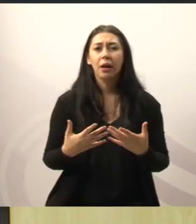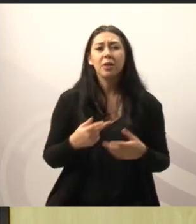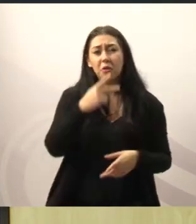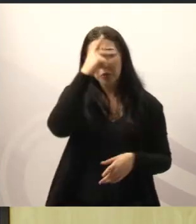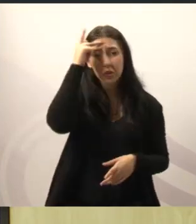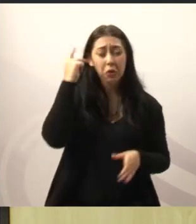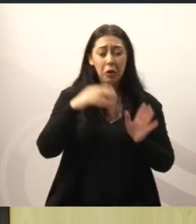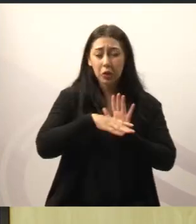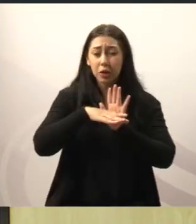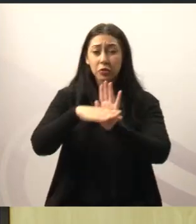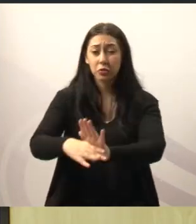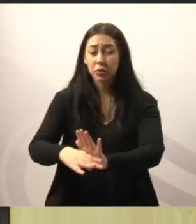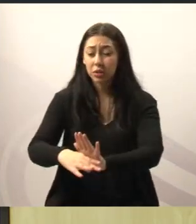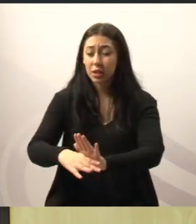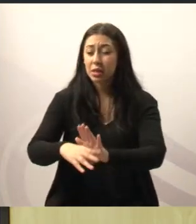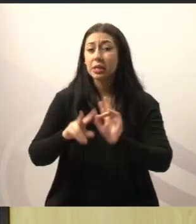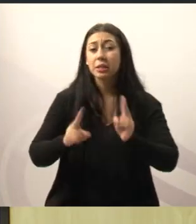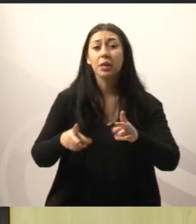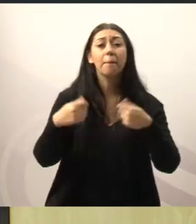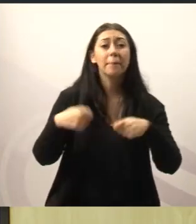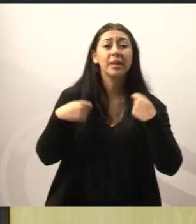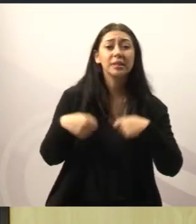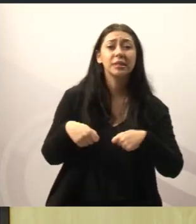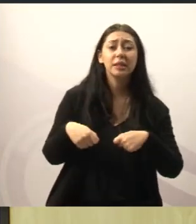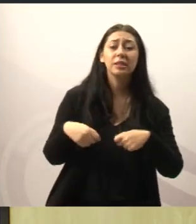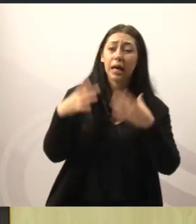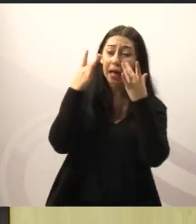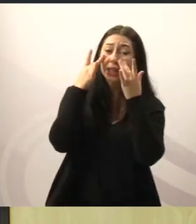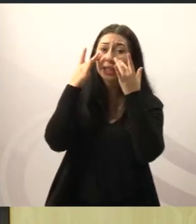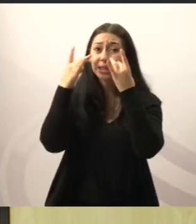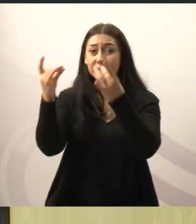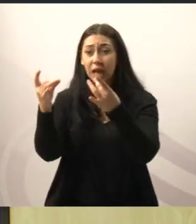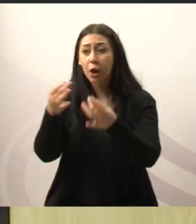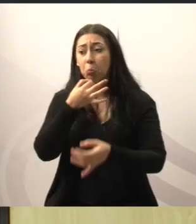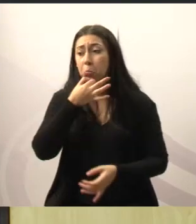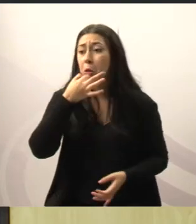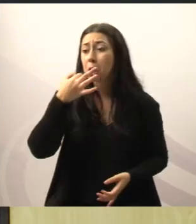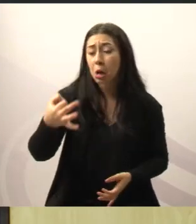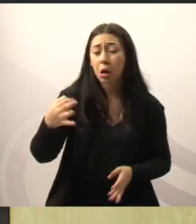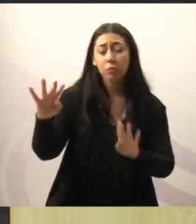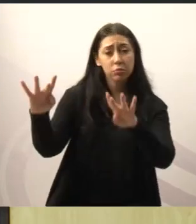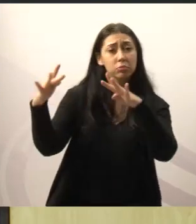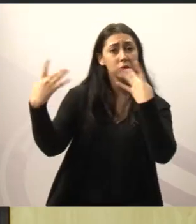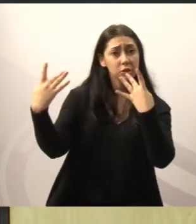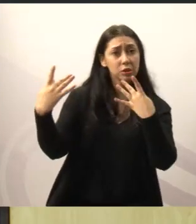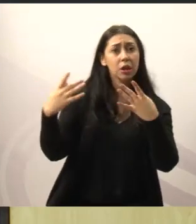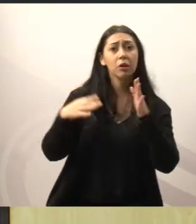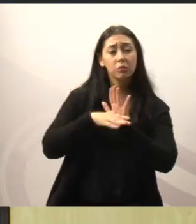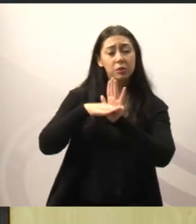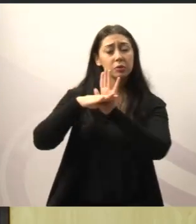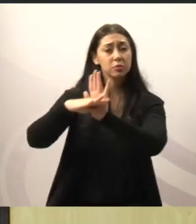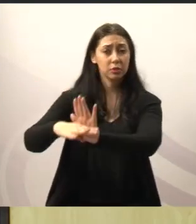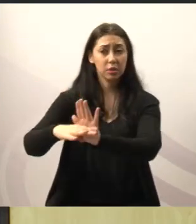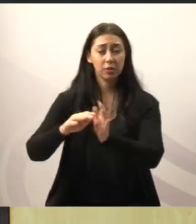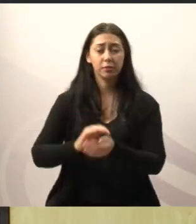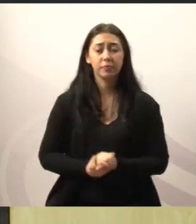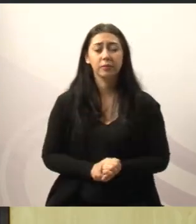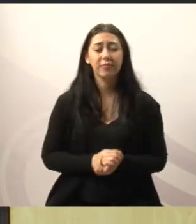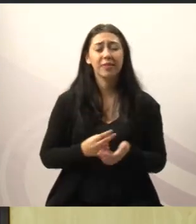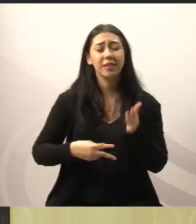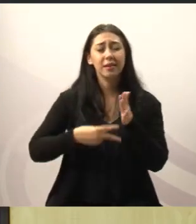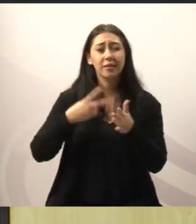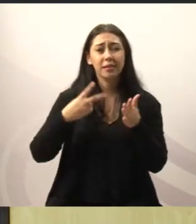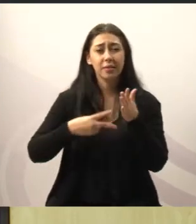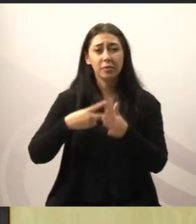público precisa ser ouvida e estudar estratégias que muito somarão às ações advindas por decretos das esferas públicas. Segundo,